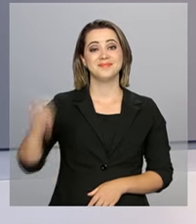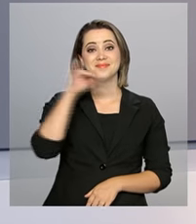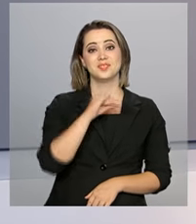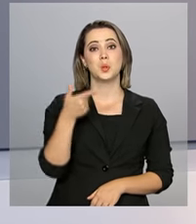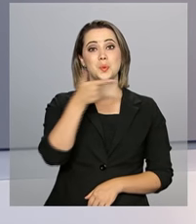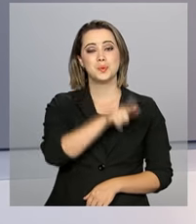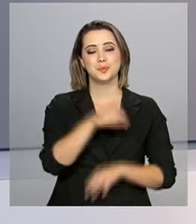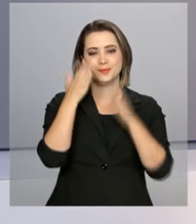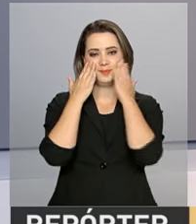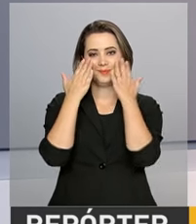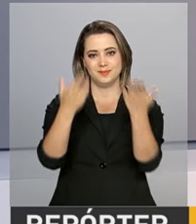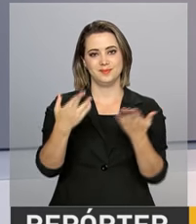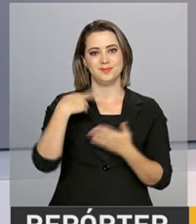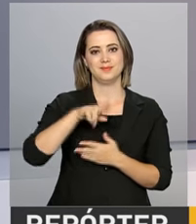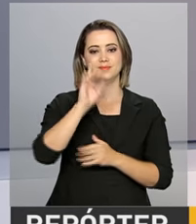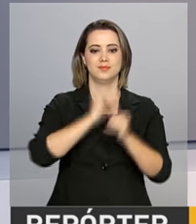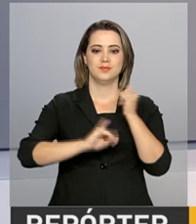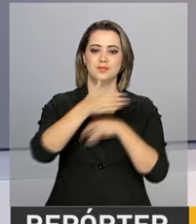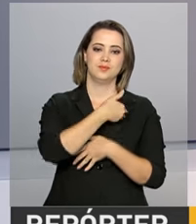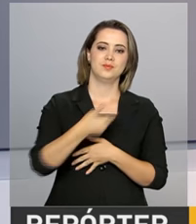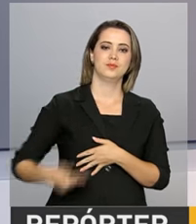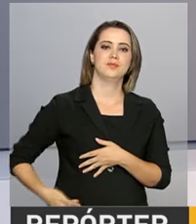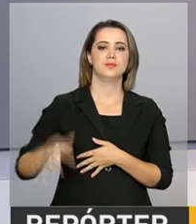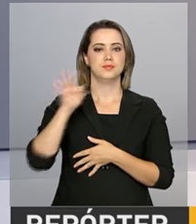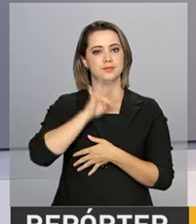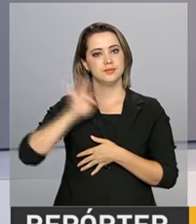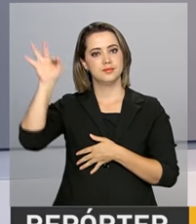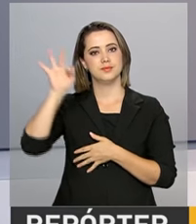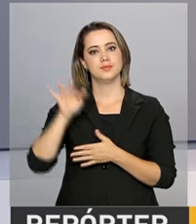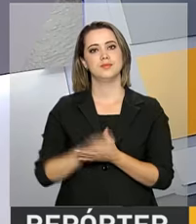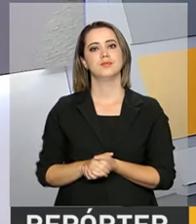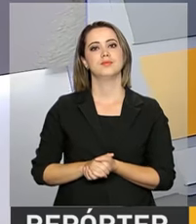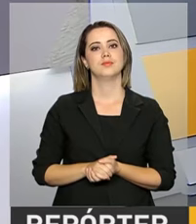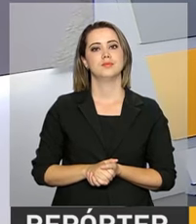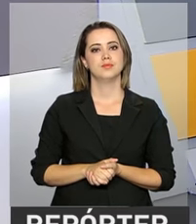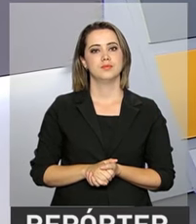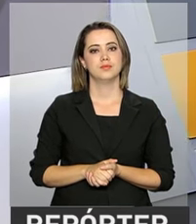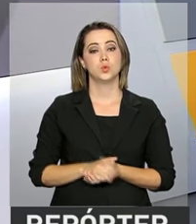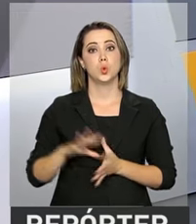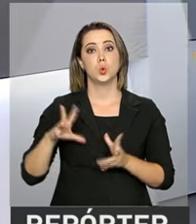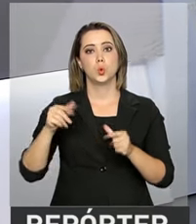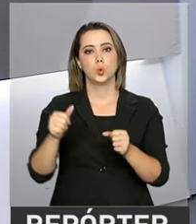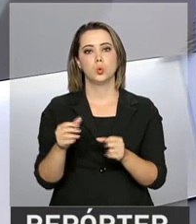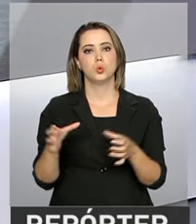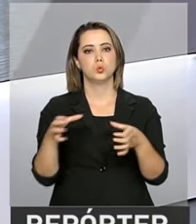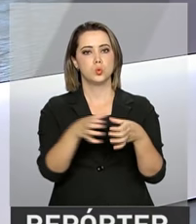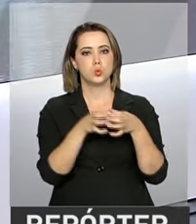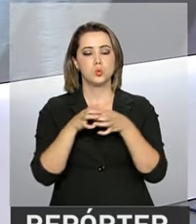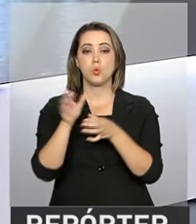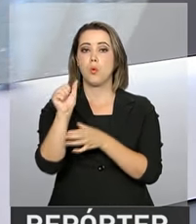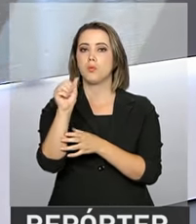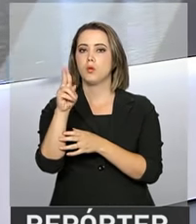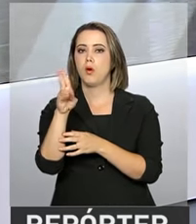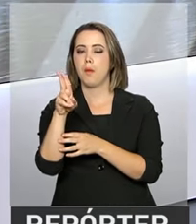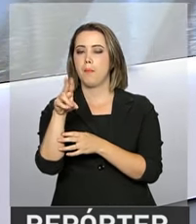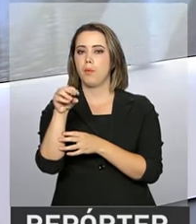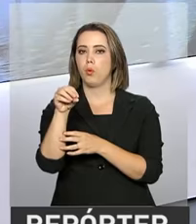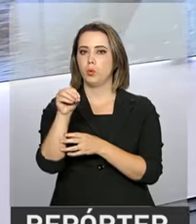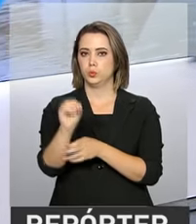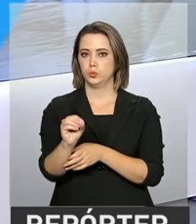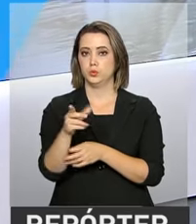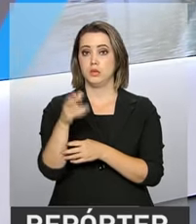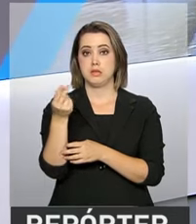Olá, de volta com o repórter NBR e as notícias do governo federal. Todos os lotes do abono salarial ano